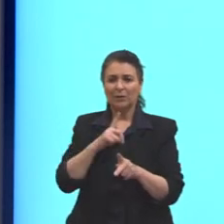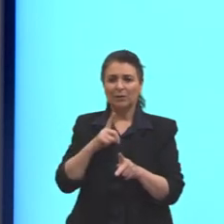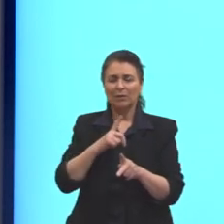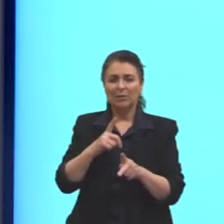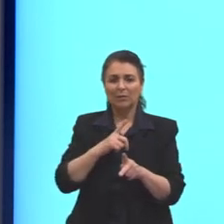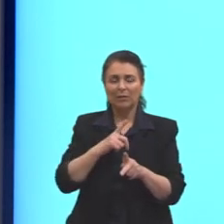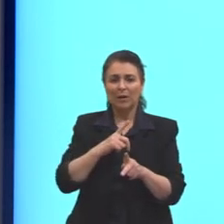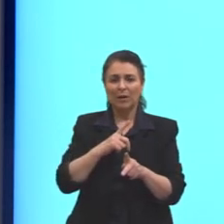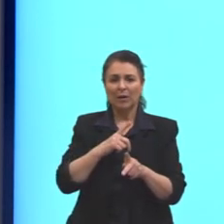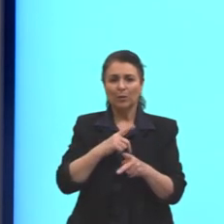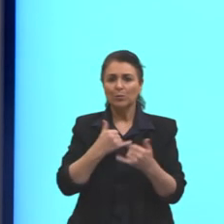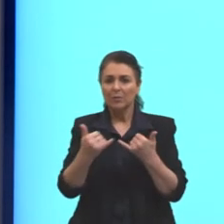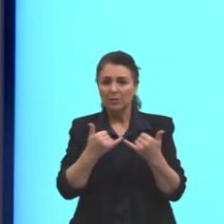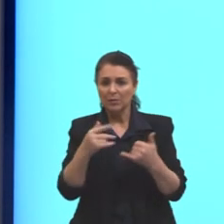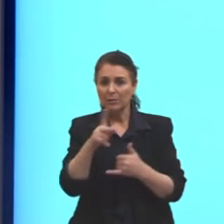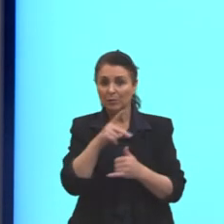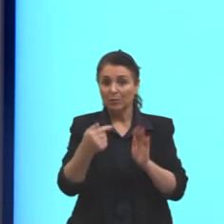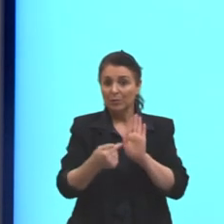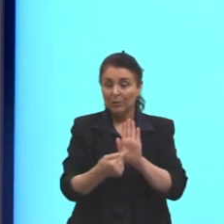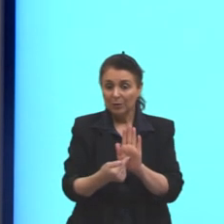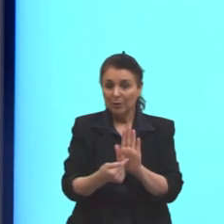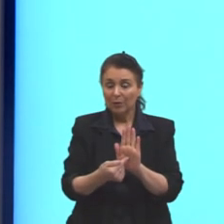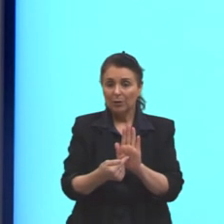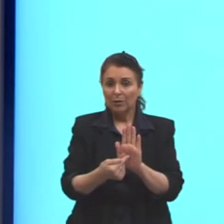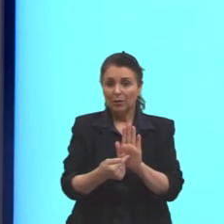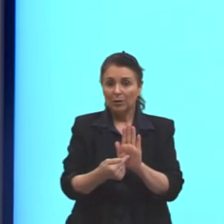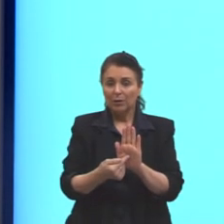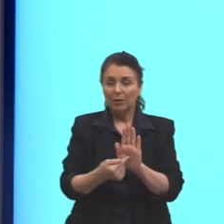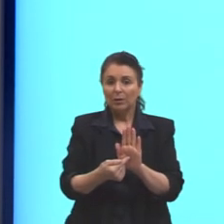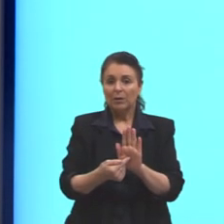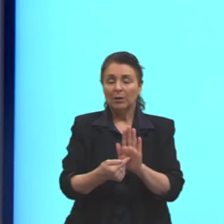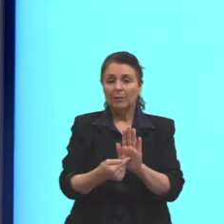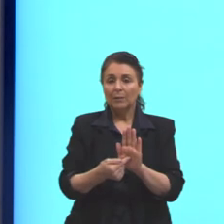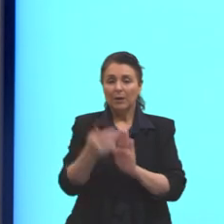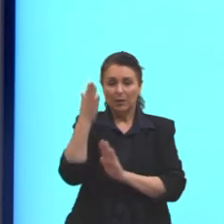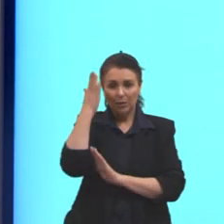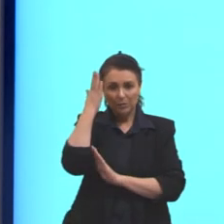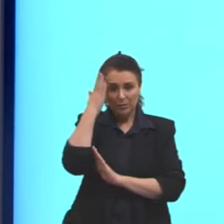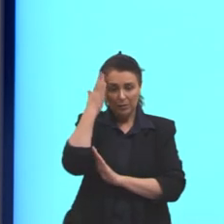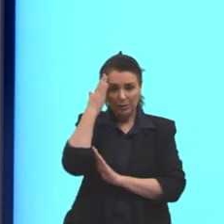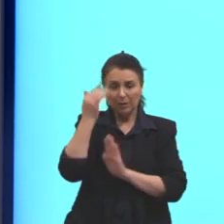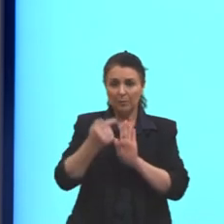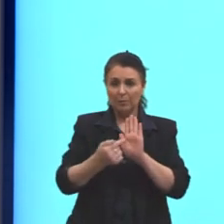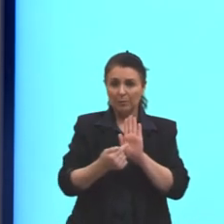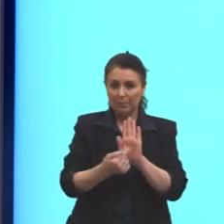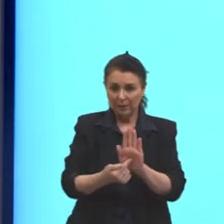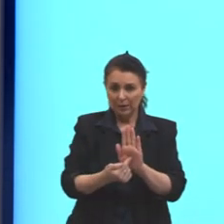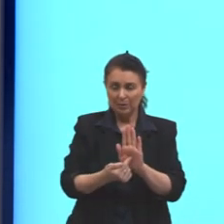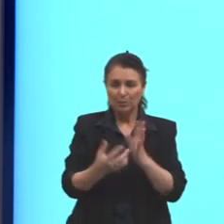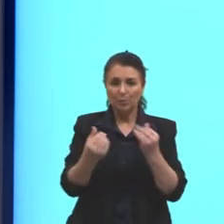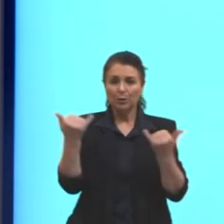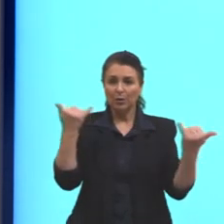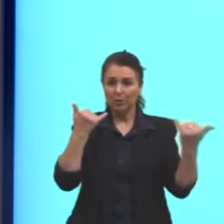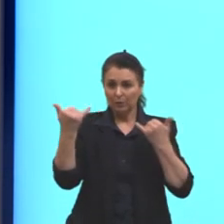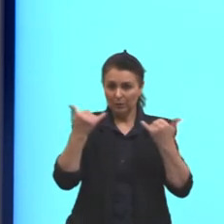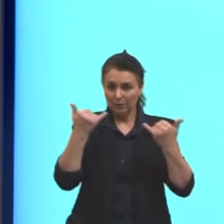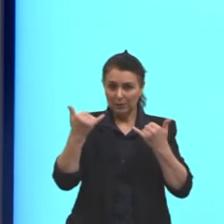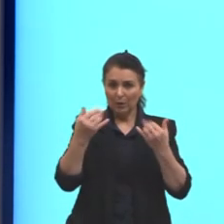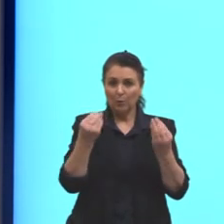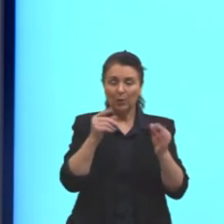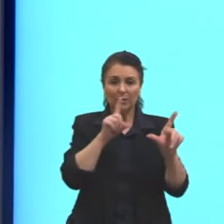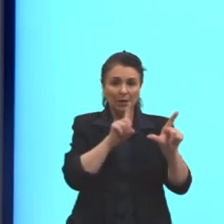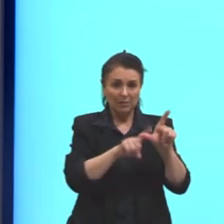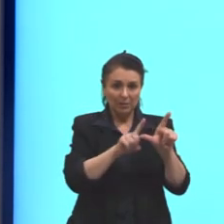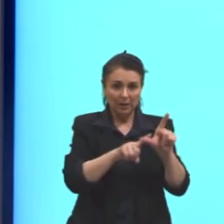ali os casos que nós vimos assim gente sei que parece muita informação assim muitas